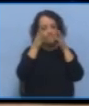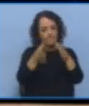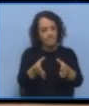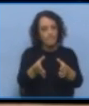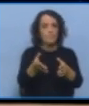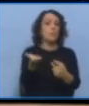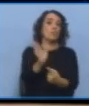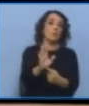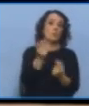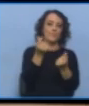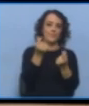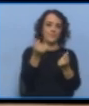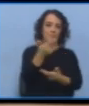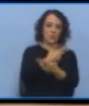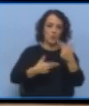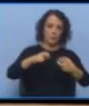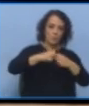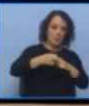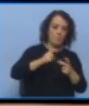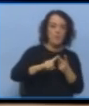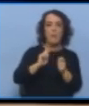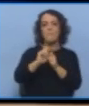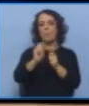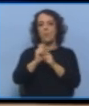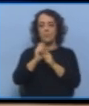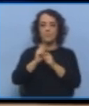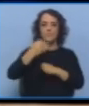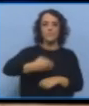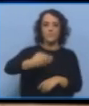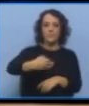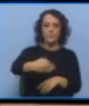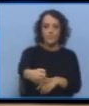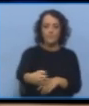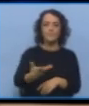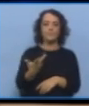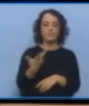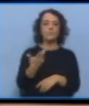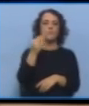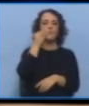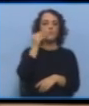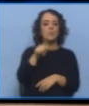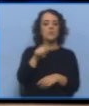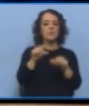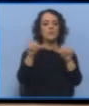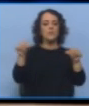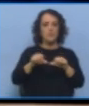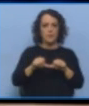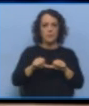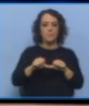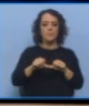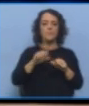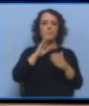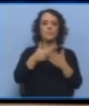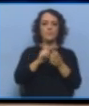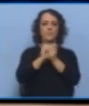logo, problemas de tesouraria, problemas de pagamentos pontuais, que é um tema que estamos a endereçar. De que forma é que estes temas contribuem